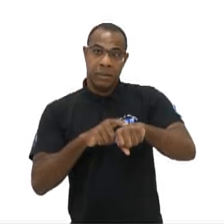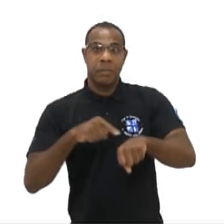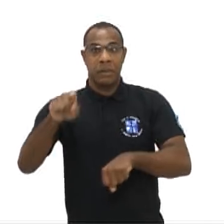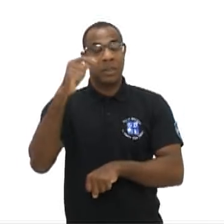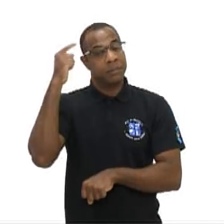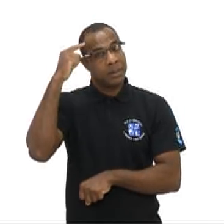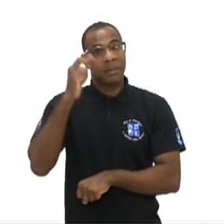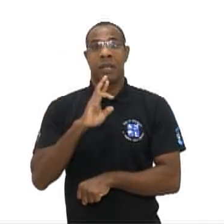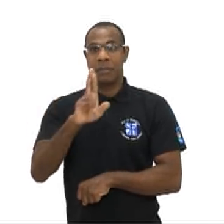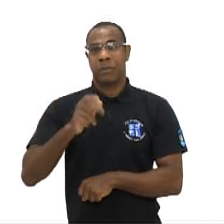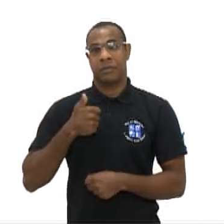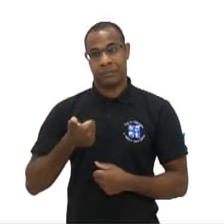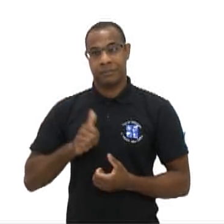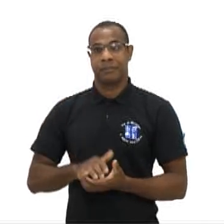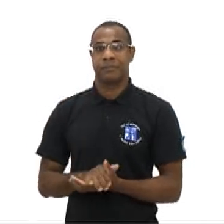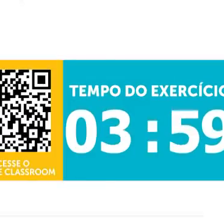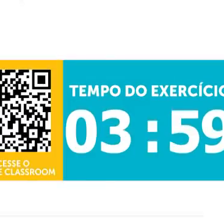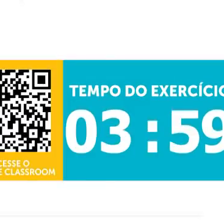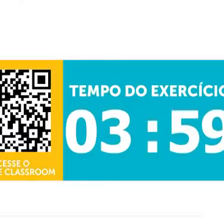pensarem na resposta.